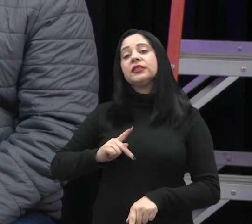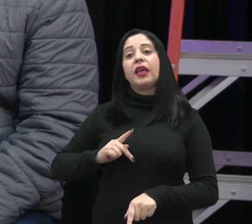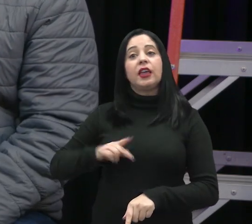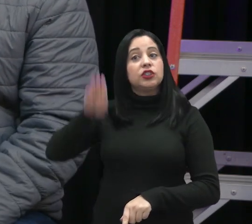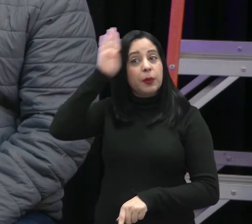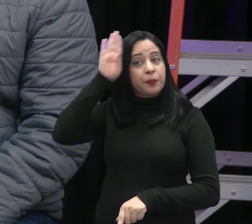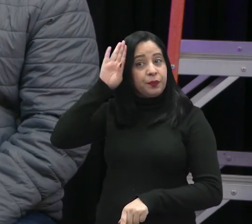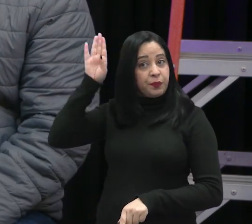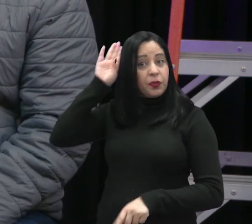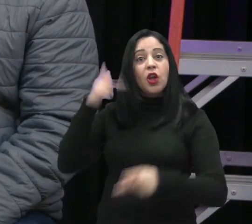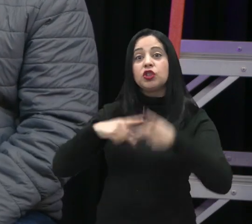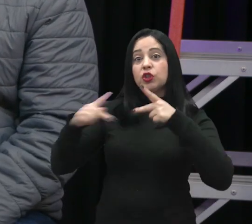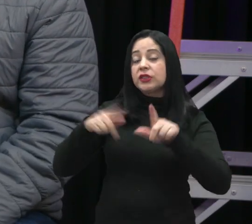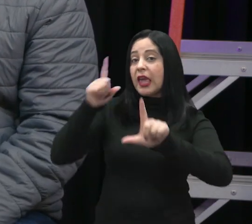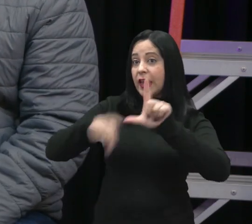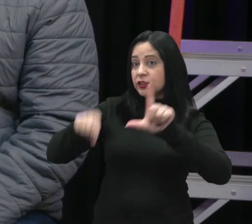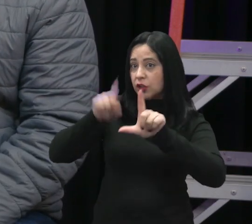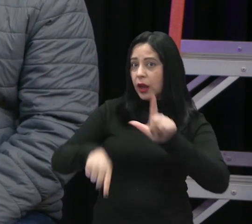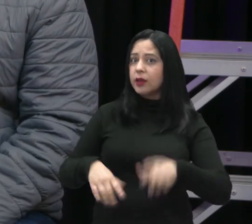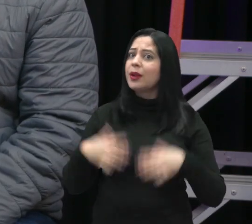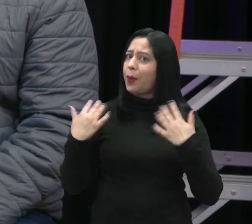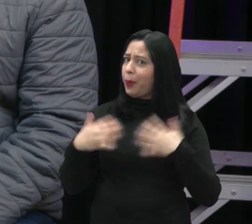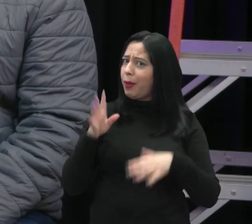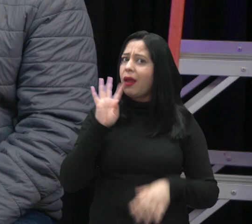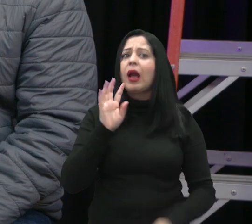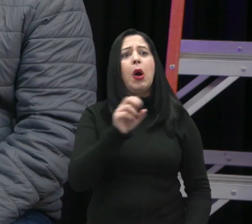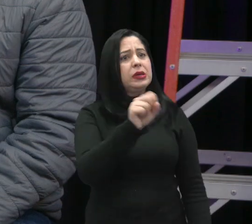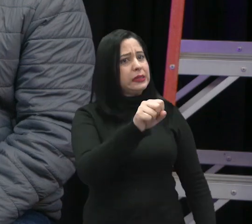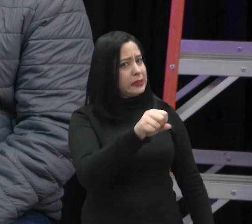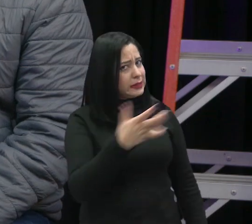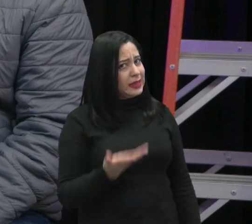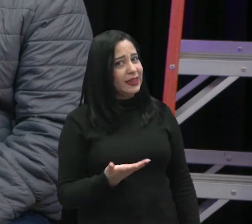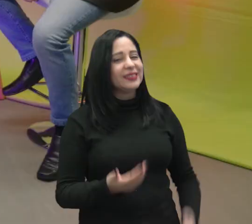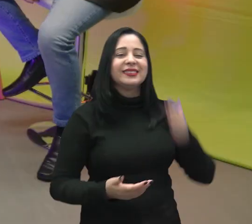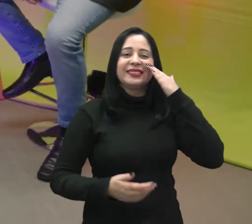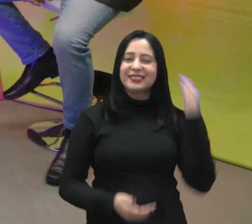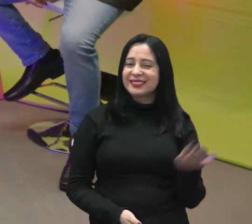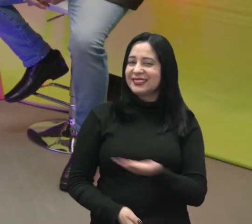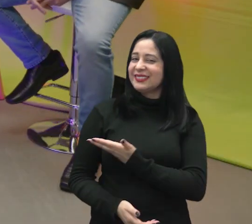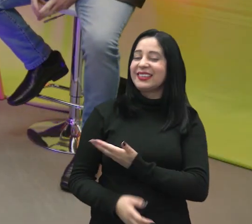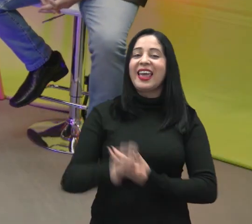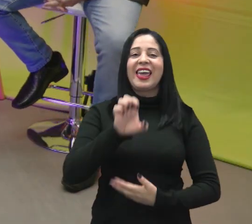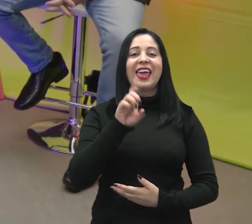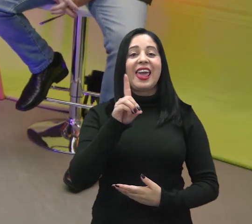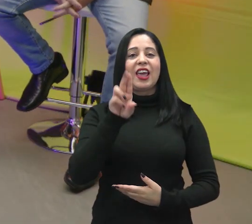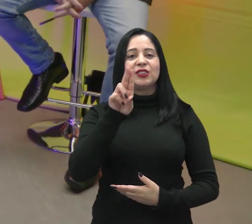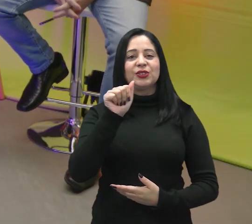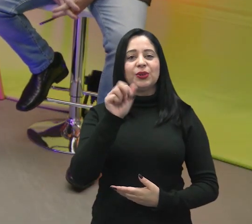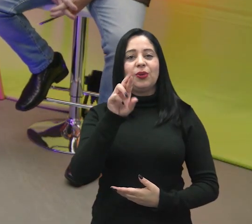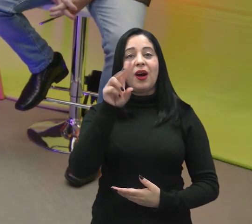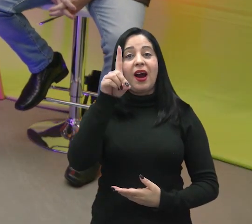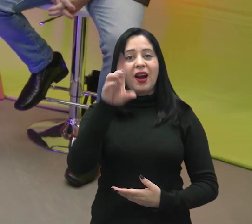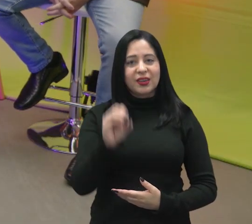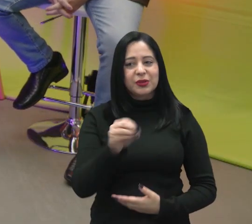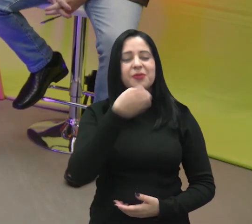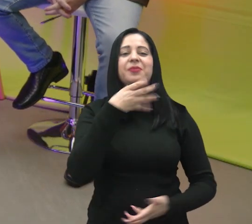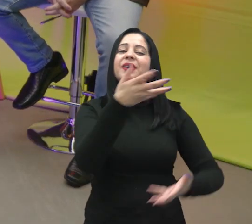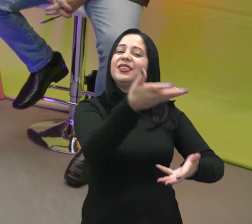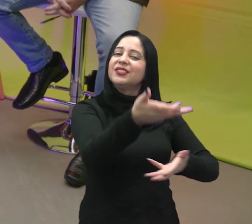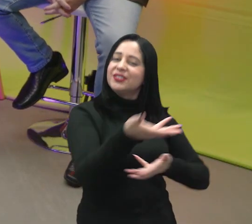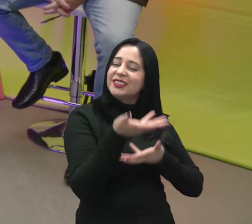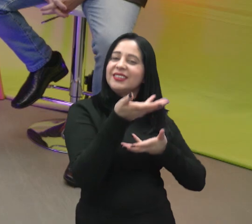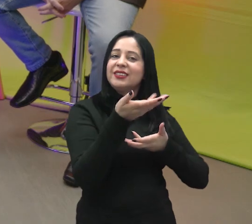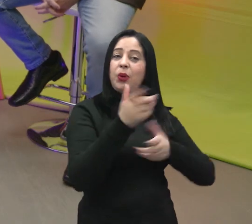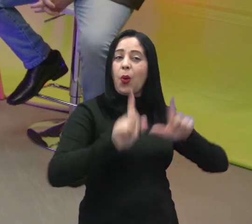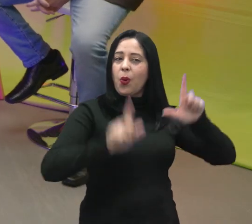bacana. Muito, muito bacana. Que responsa, né? Entrevistar alguém assim. Eduardo Caetano está aqui do nosso lado. Seja muito bem-vindo